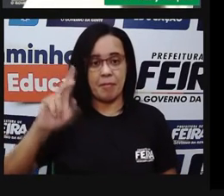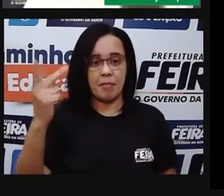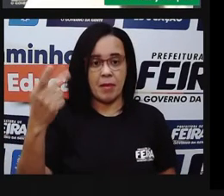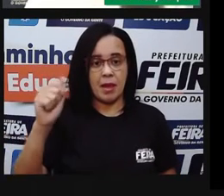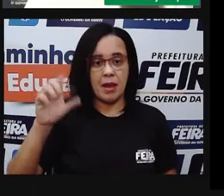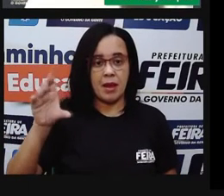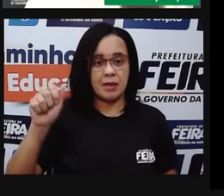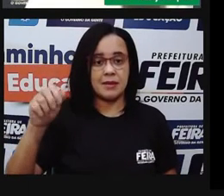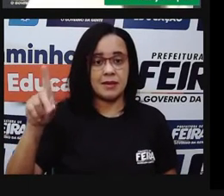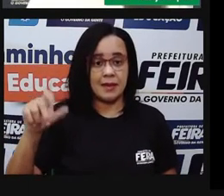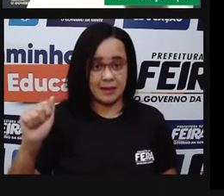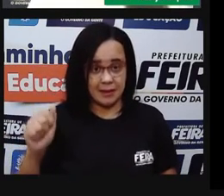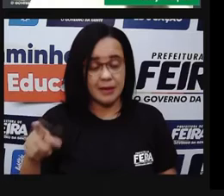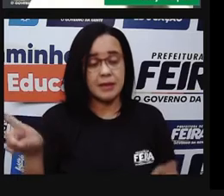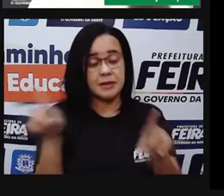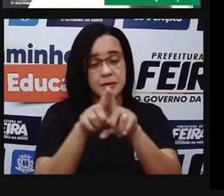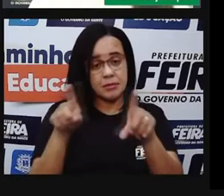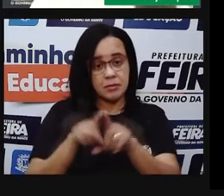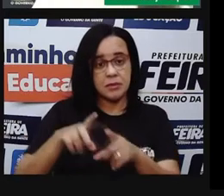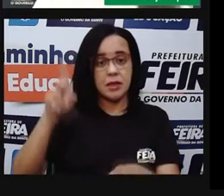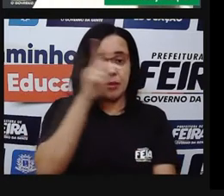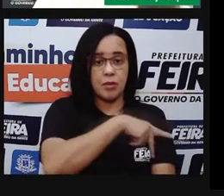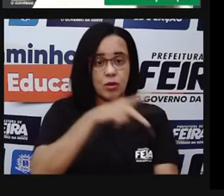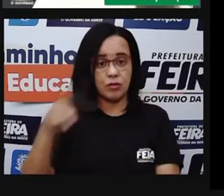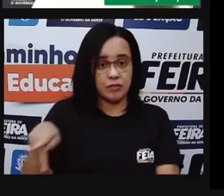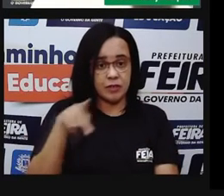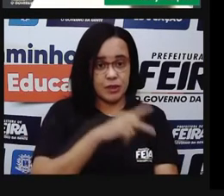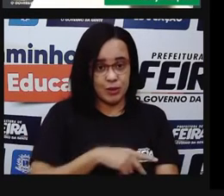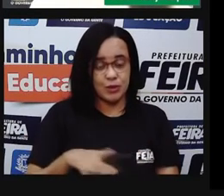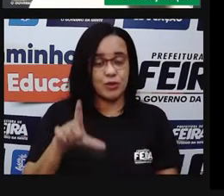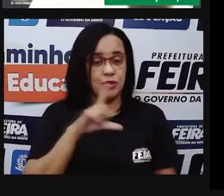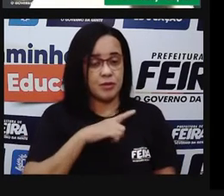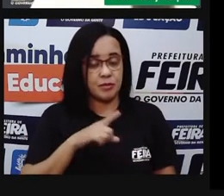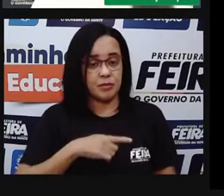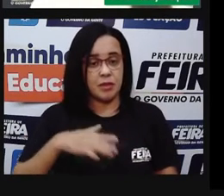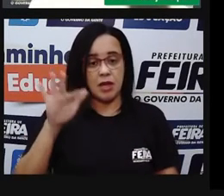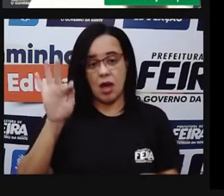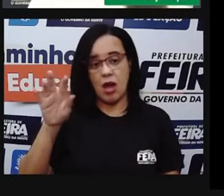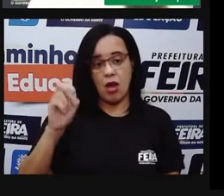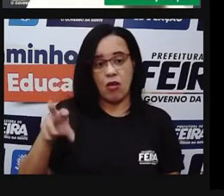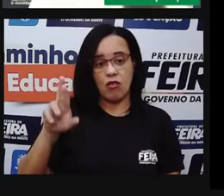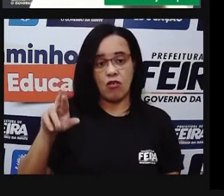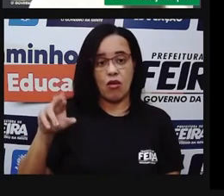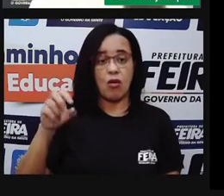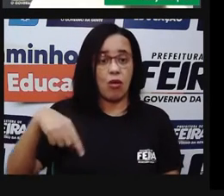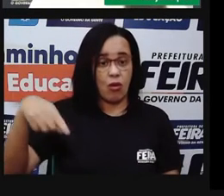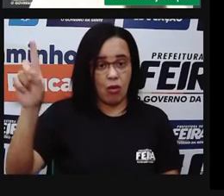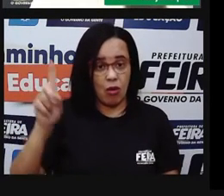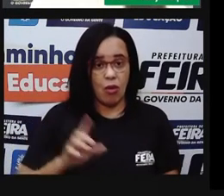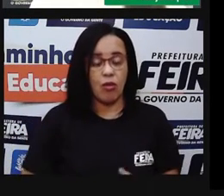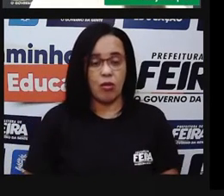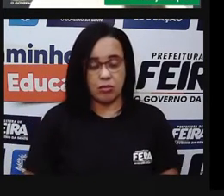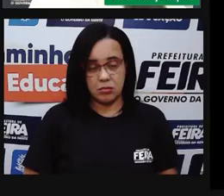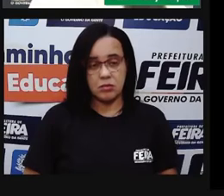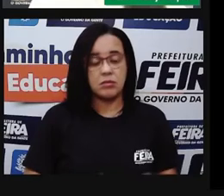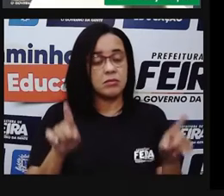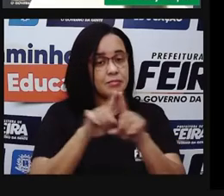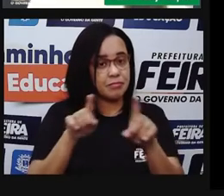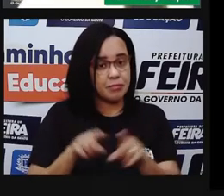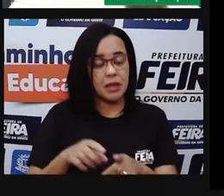Tem a palavra forró. Tem a palavra brilhante, sucesso e